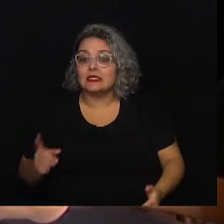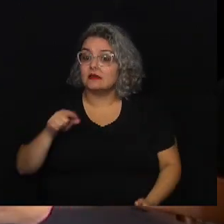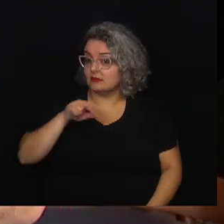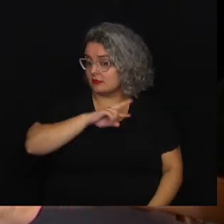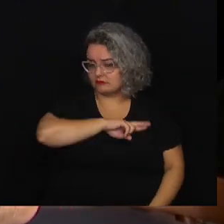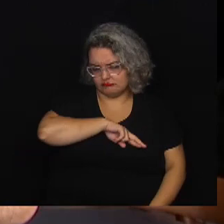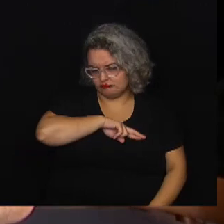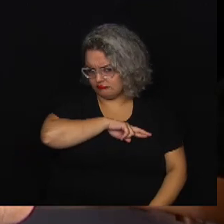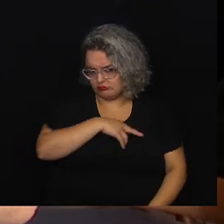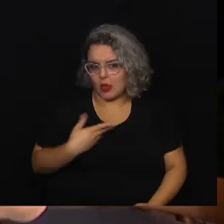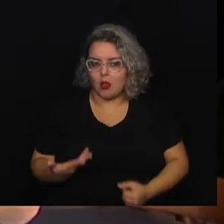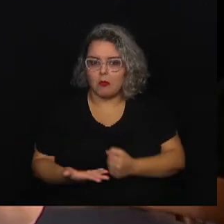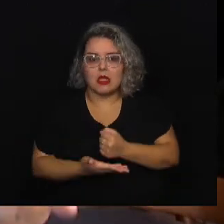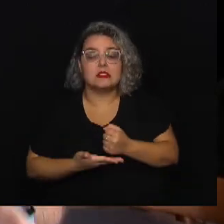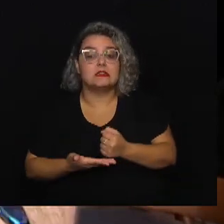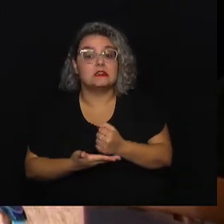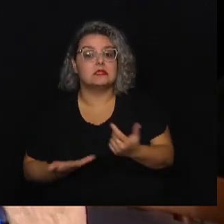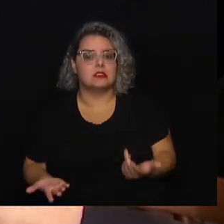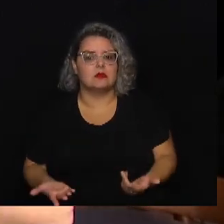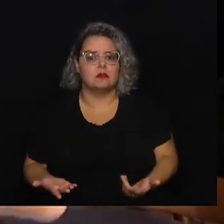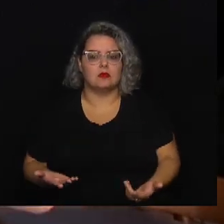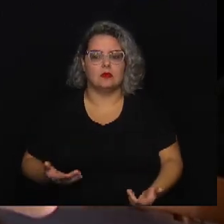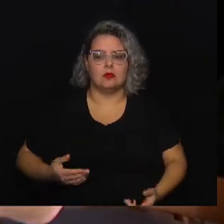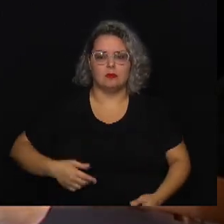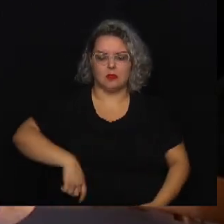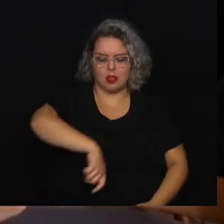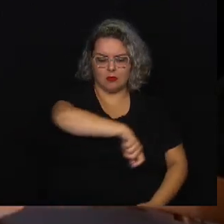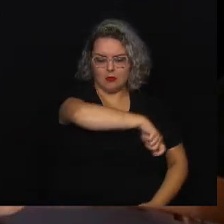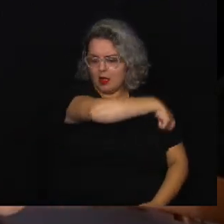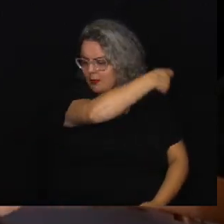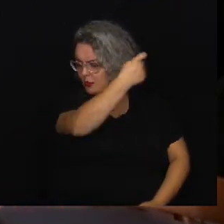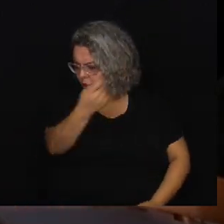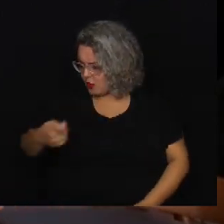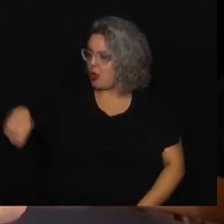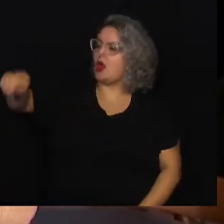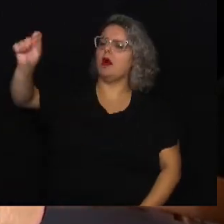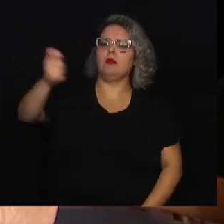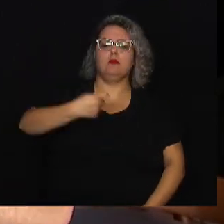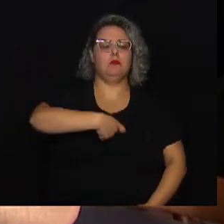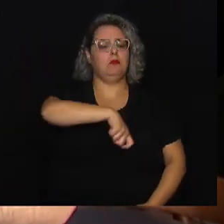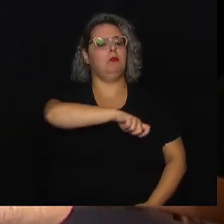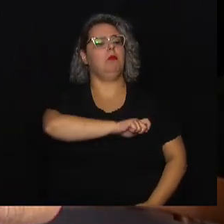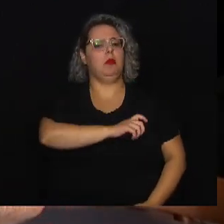que se baseava com um toureiro, tinha um toureiro, que era o Tyrone Power.